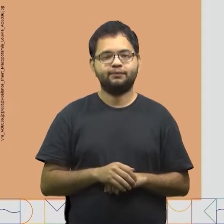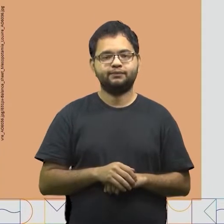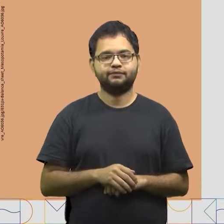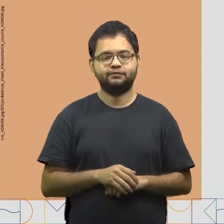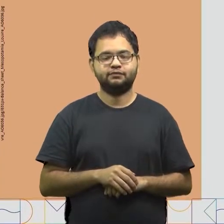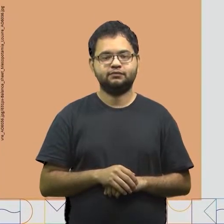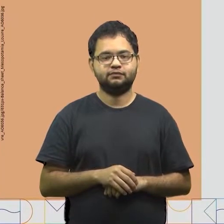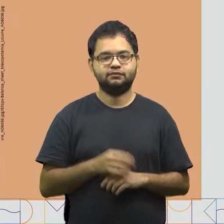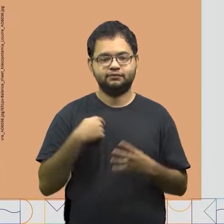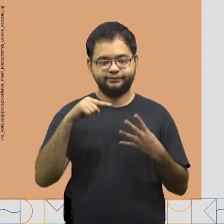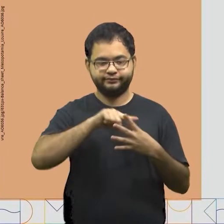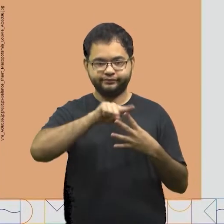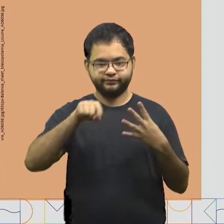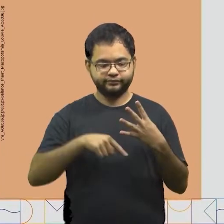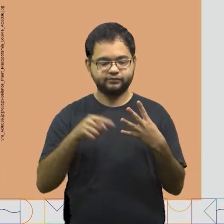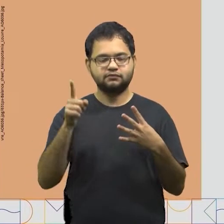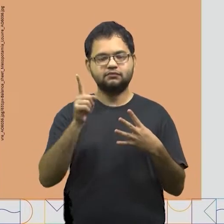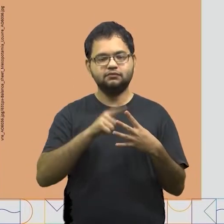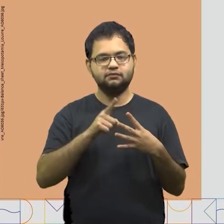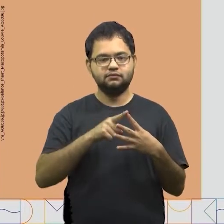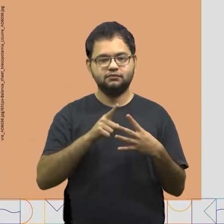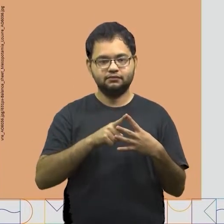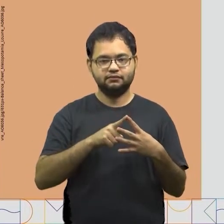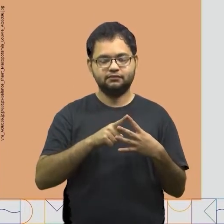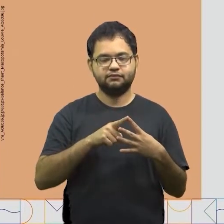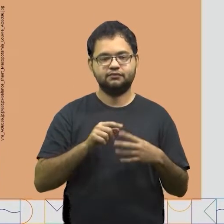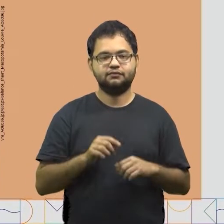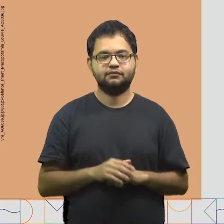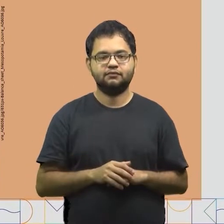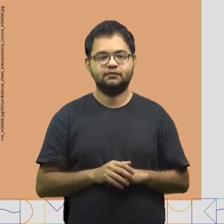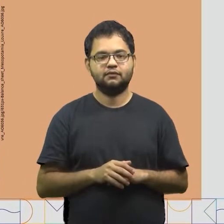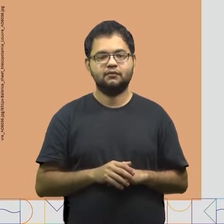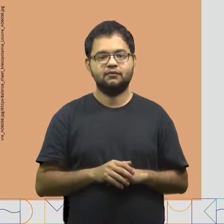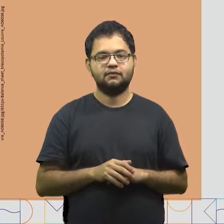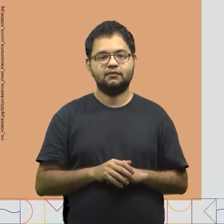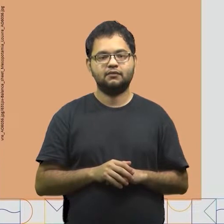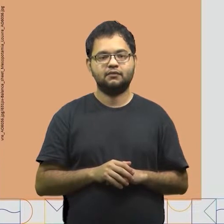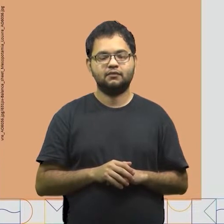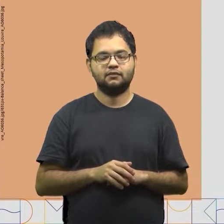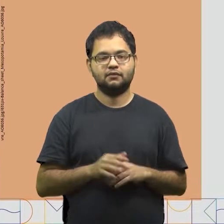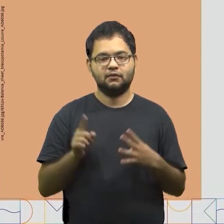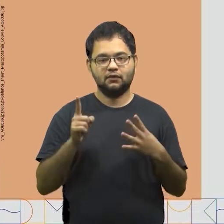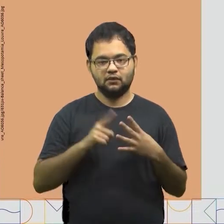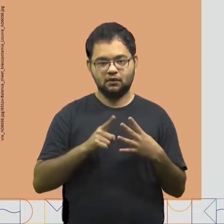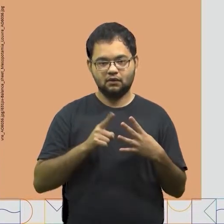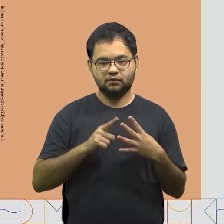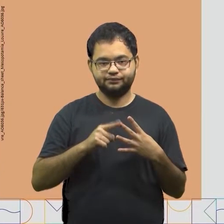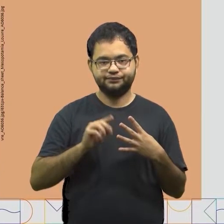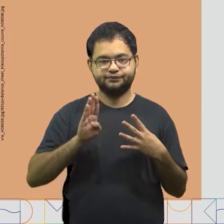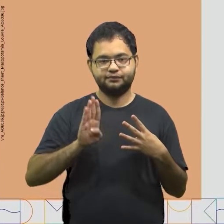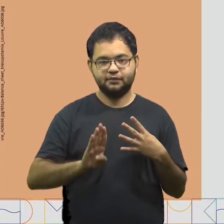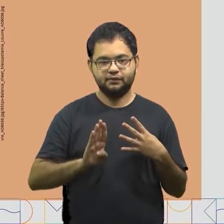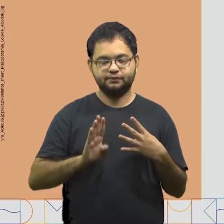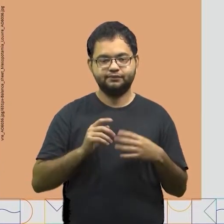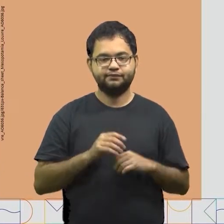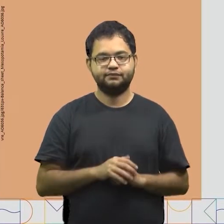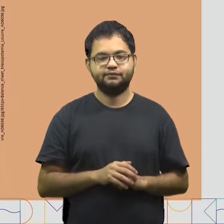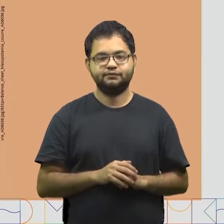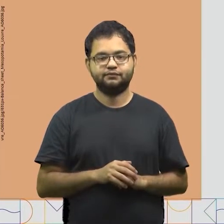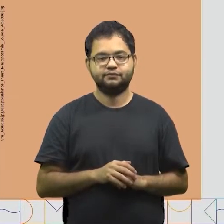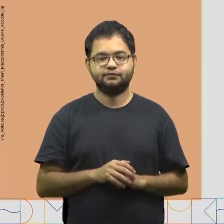alternativa escrita Latina alternativa B escrita